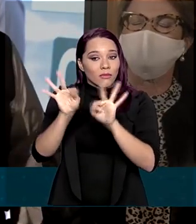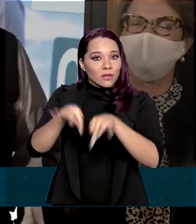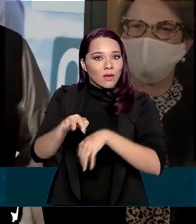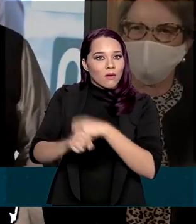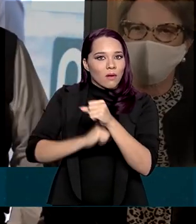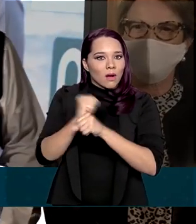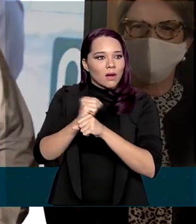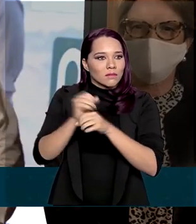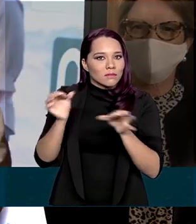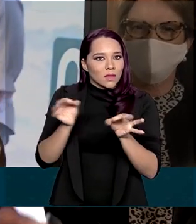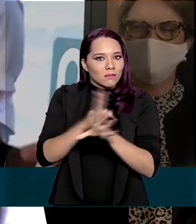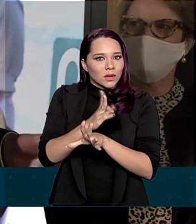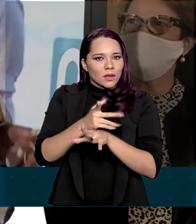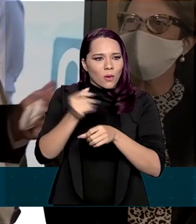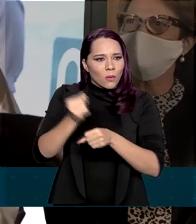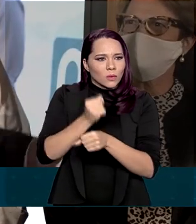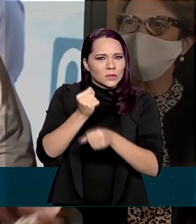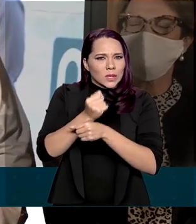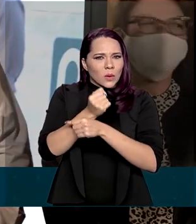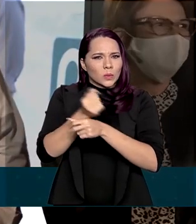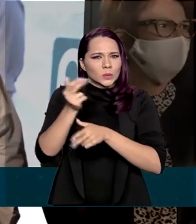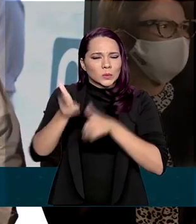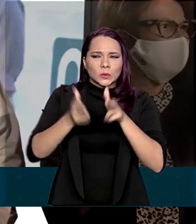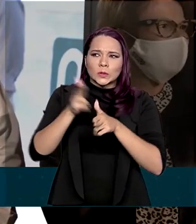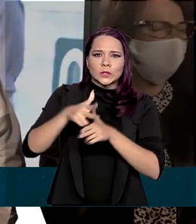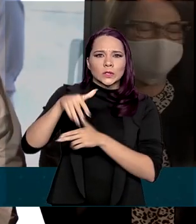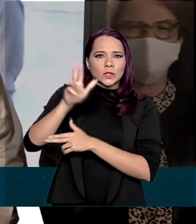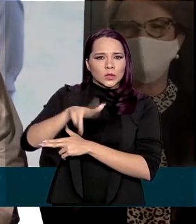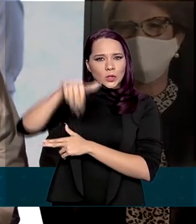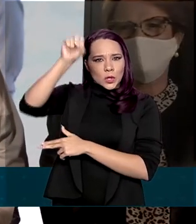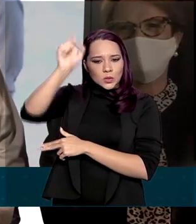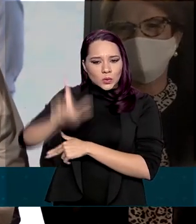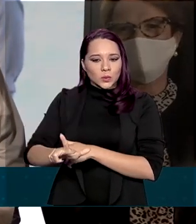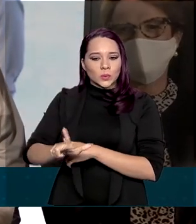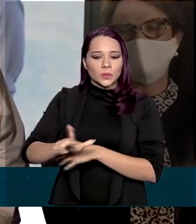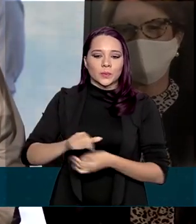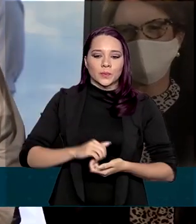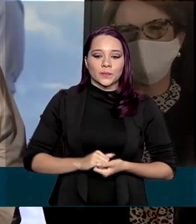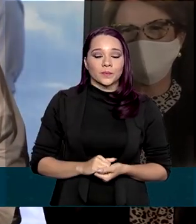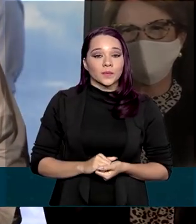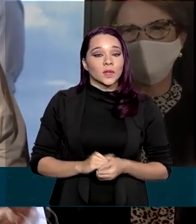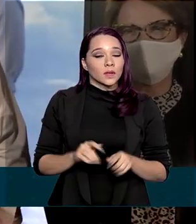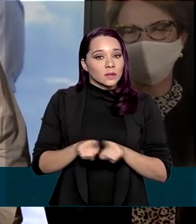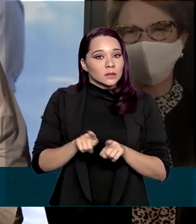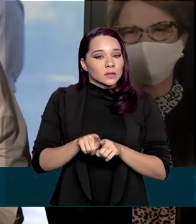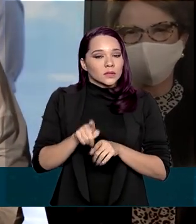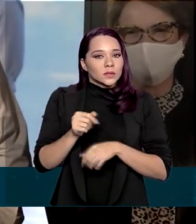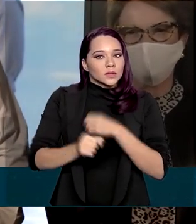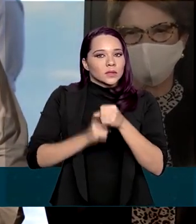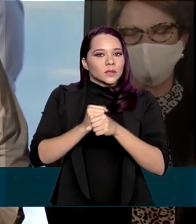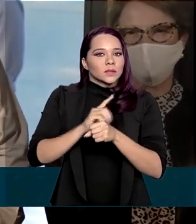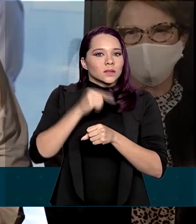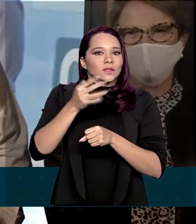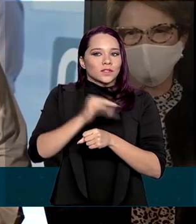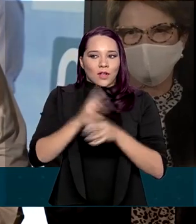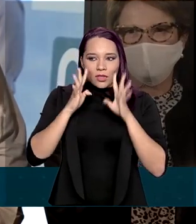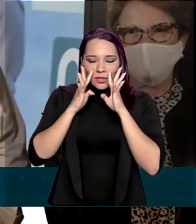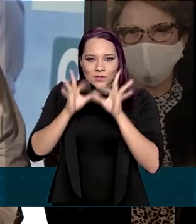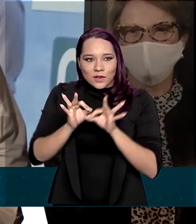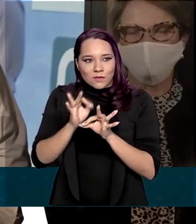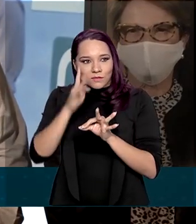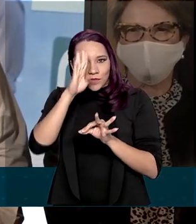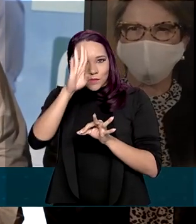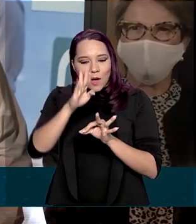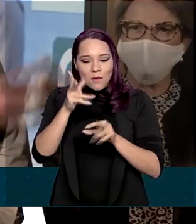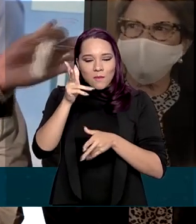Norte-Sul. Malha Paulista já começa o ano que vem também. É uma atenção toda especial para as ferrovias no